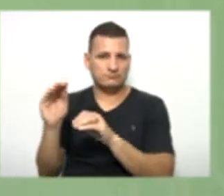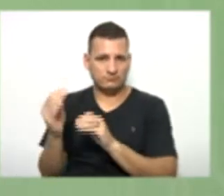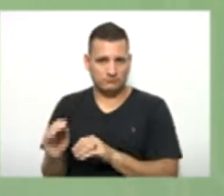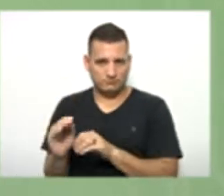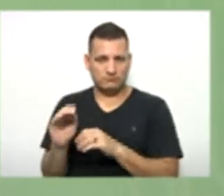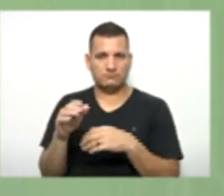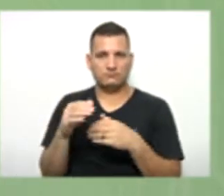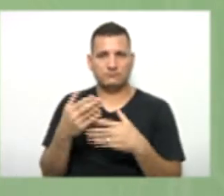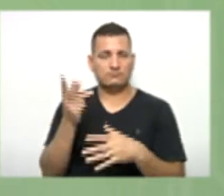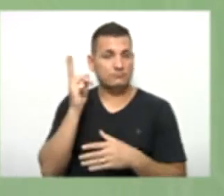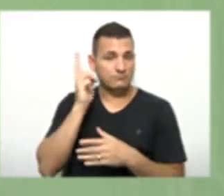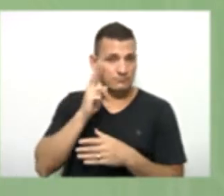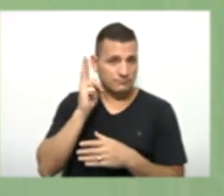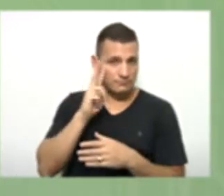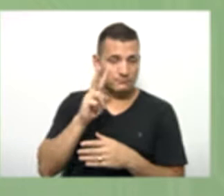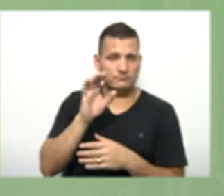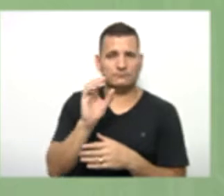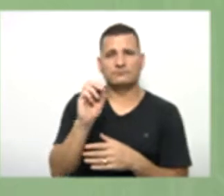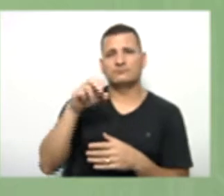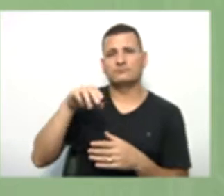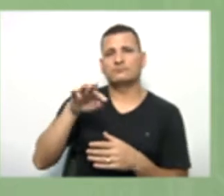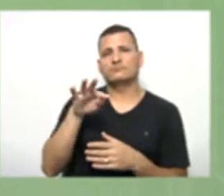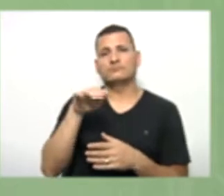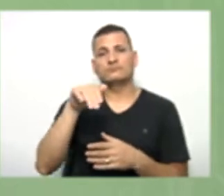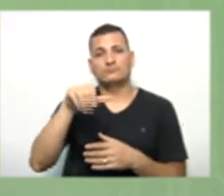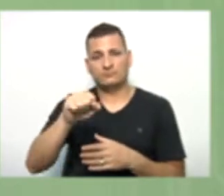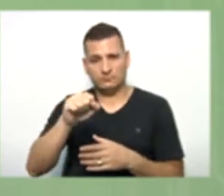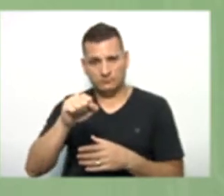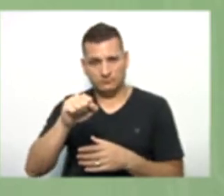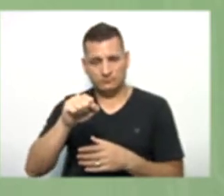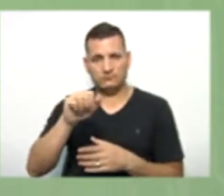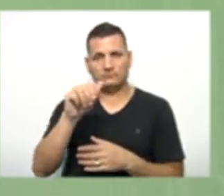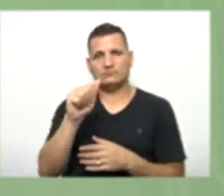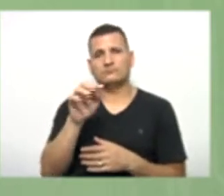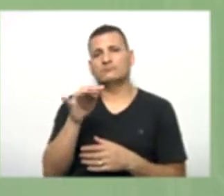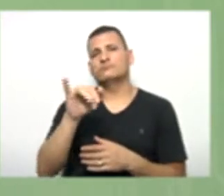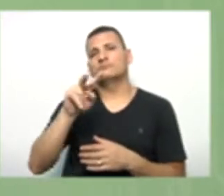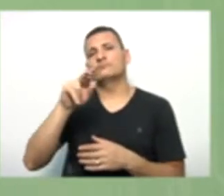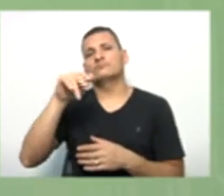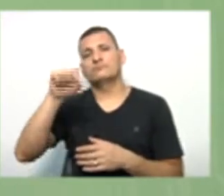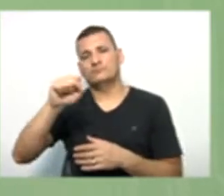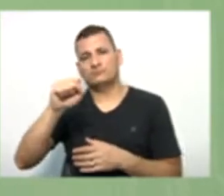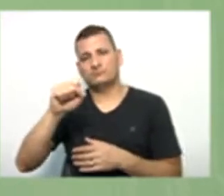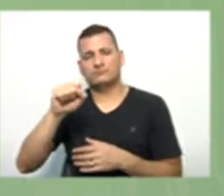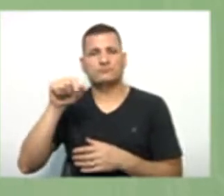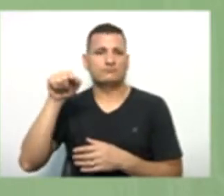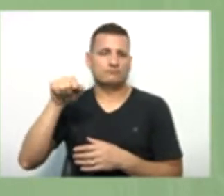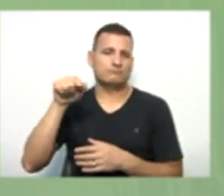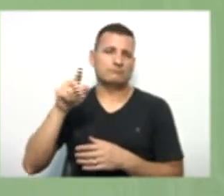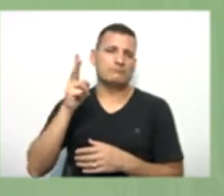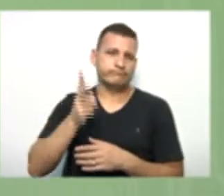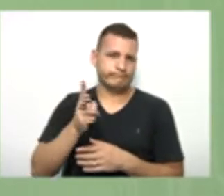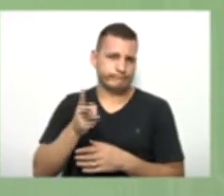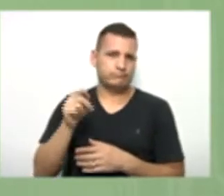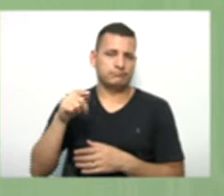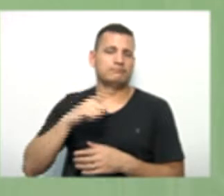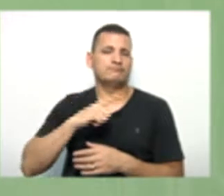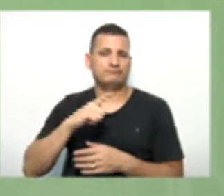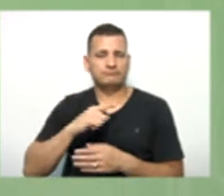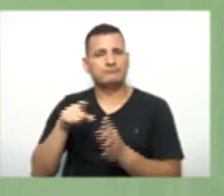Então, lembrando, as contas patrimoniais ativas sempre terão saldo